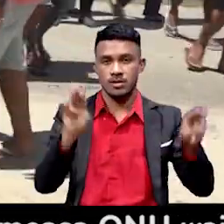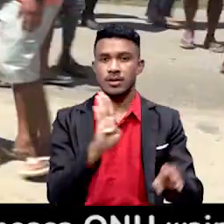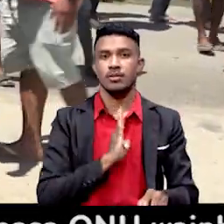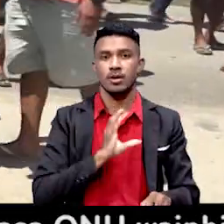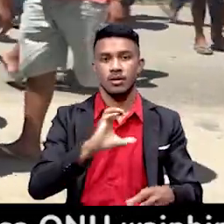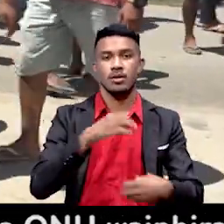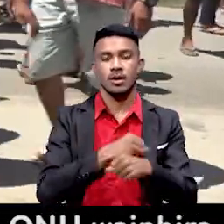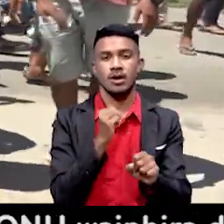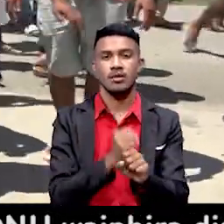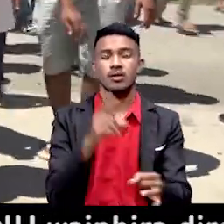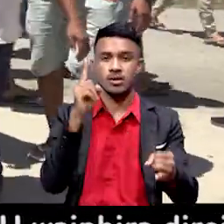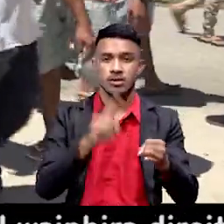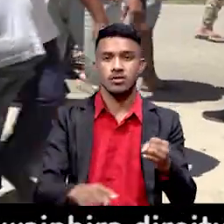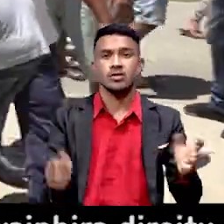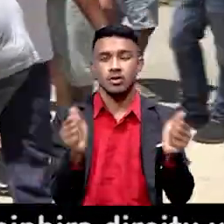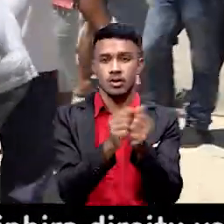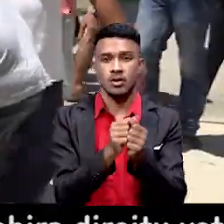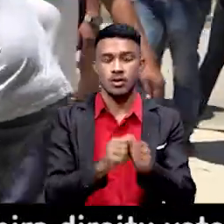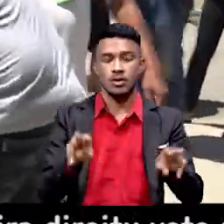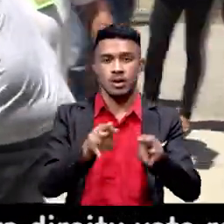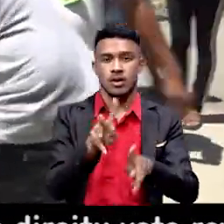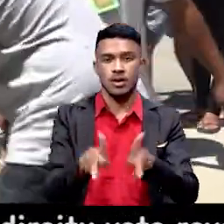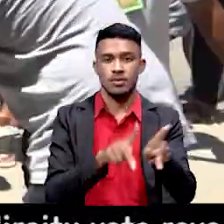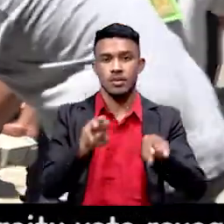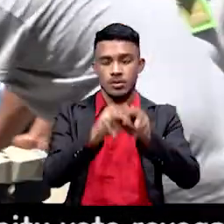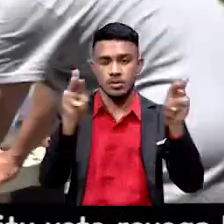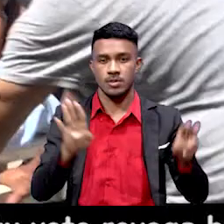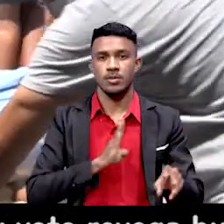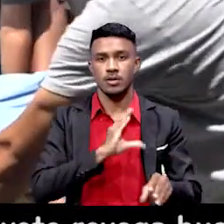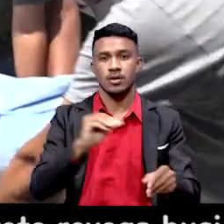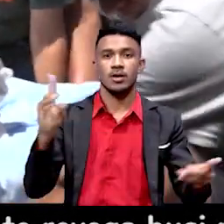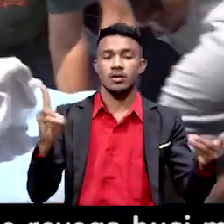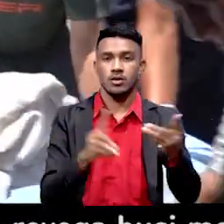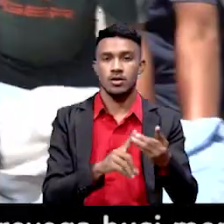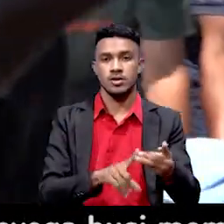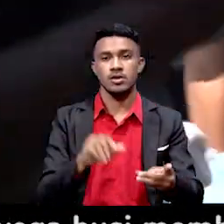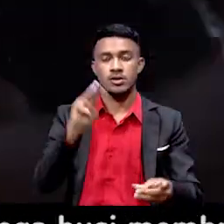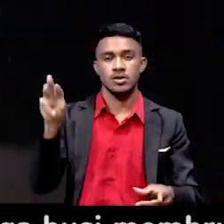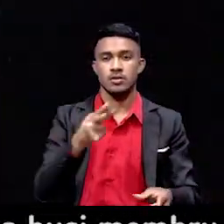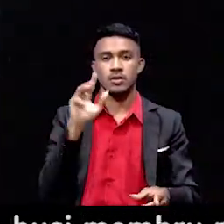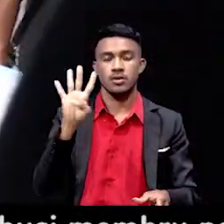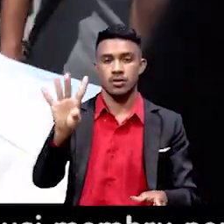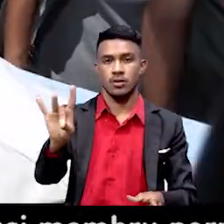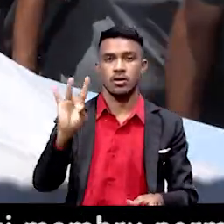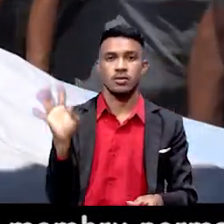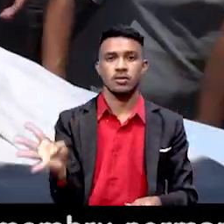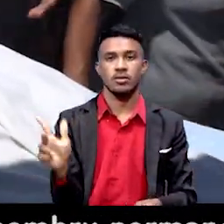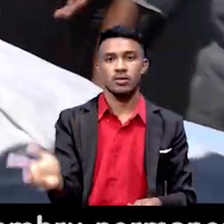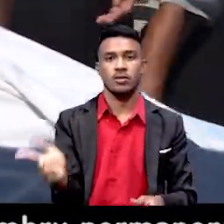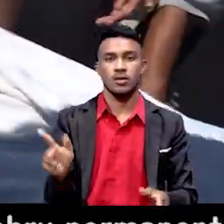halau despedida ikus ho sarani Diocese Baucau iha loron segunda tuku walu liu minutu tolu nulu. Hafoin misa